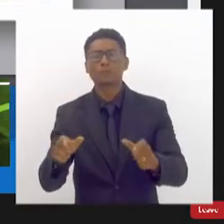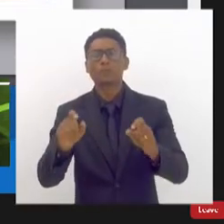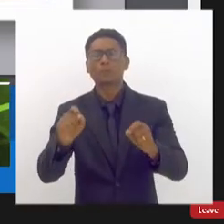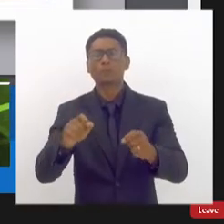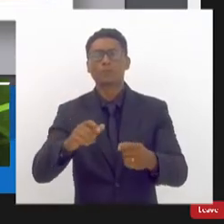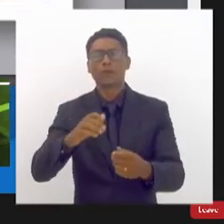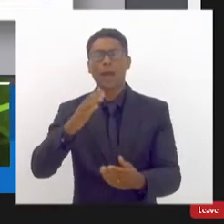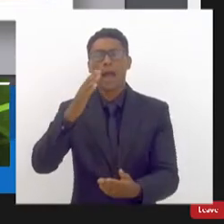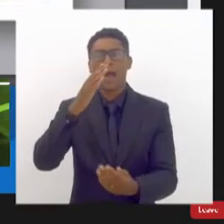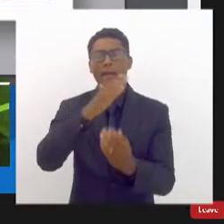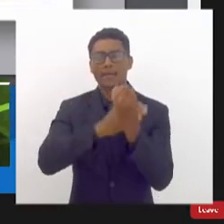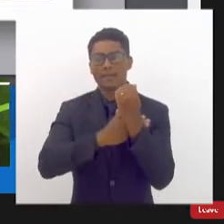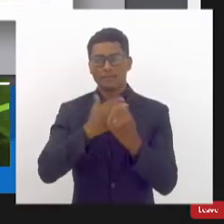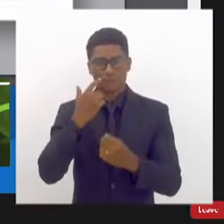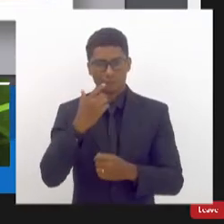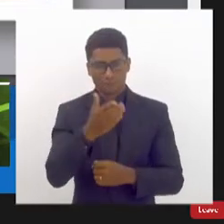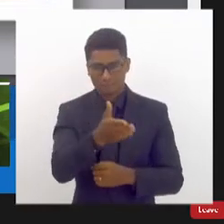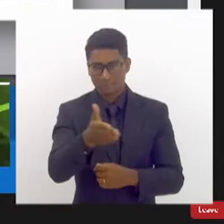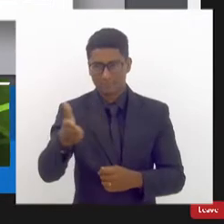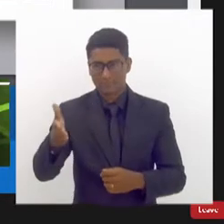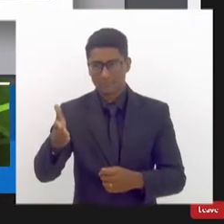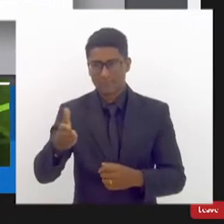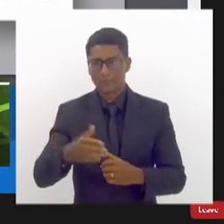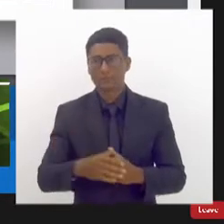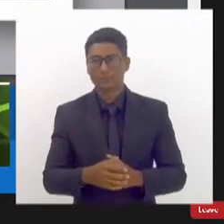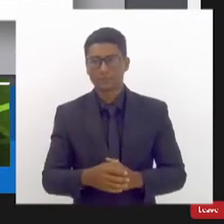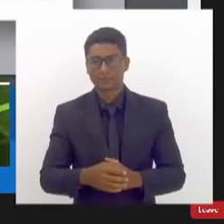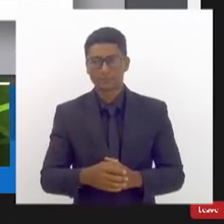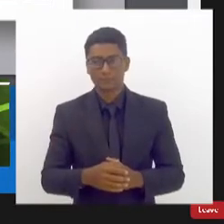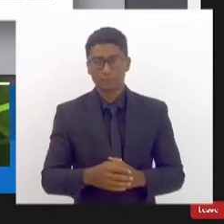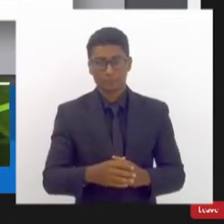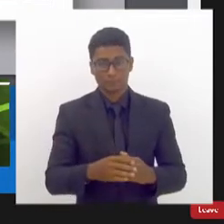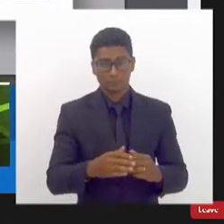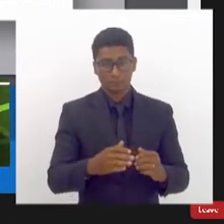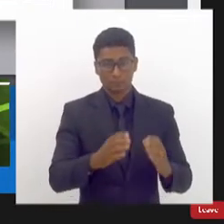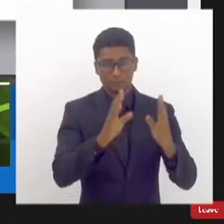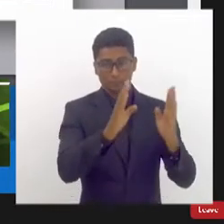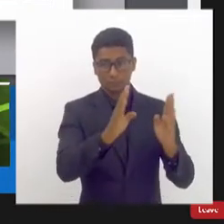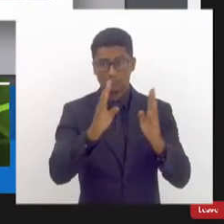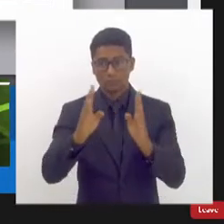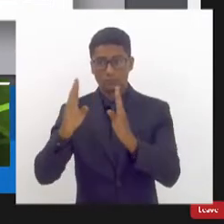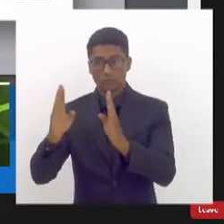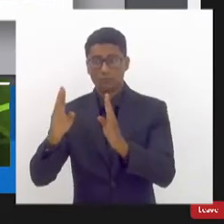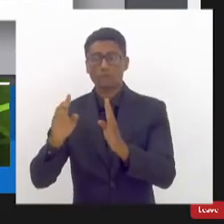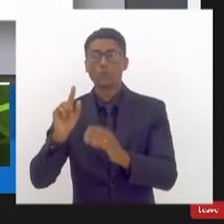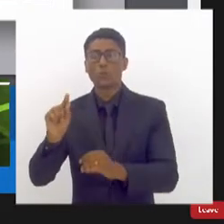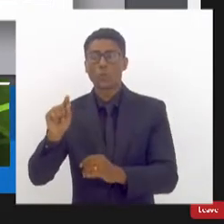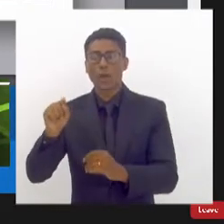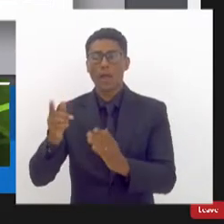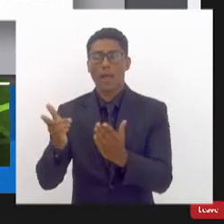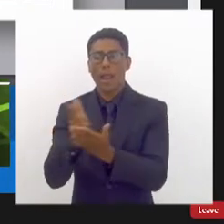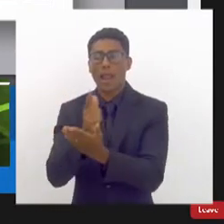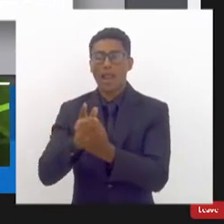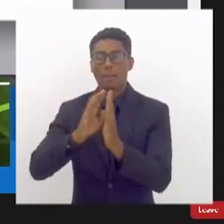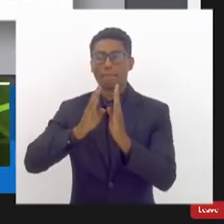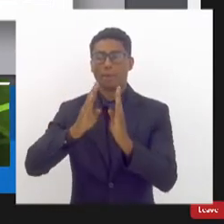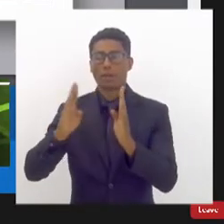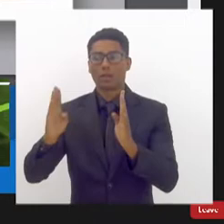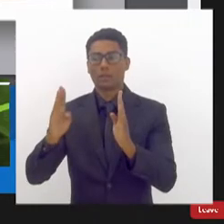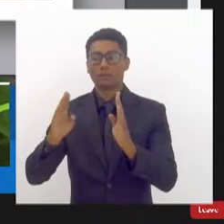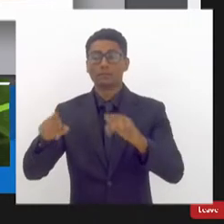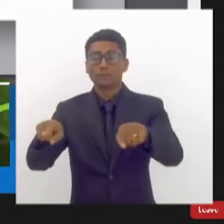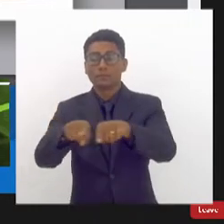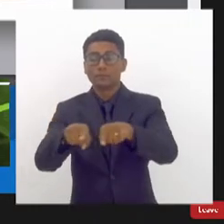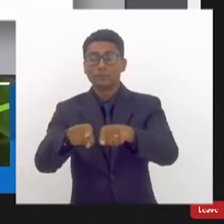primeiras fotos são os espaços de arquivo. A foto, a terceira foto é a nossa antiga biblioteca. E a quarta foto era o espaço